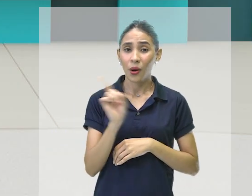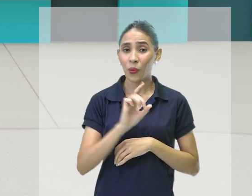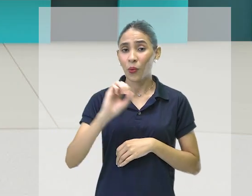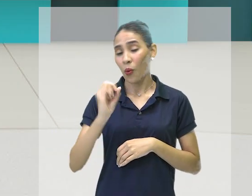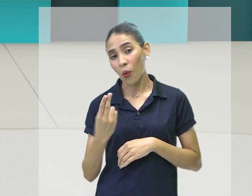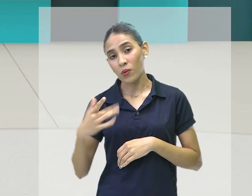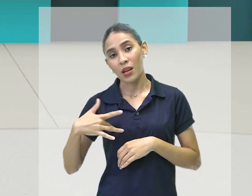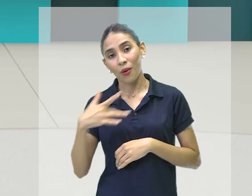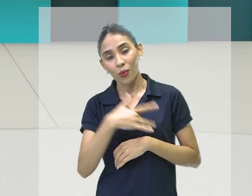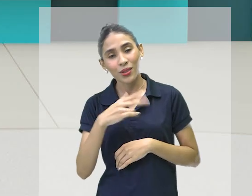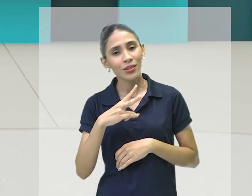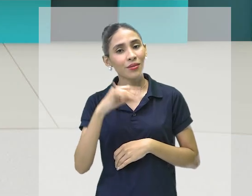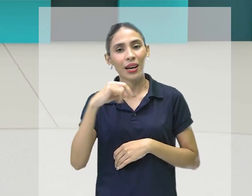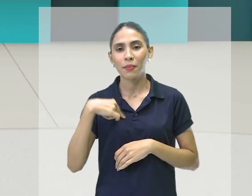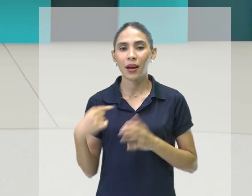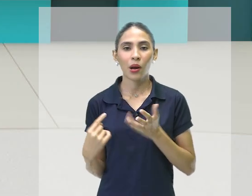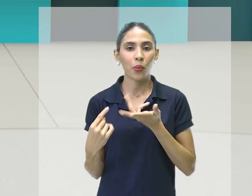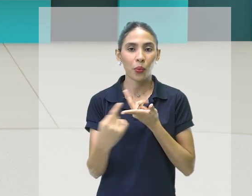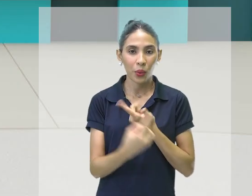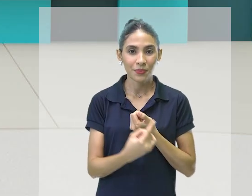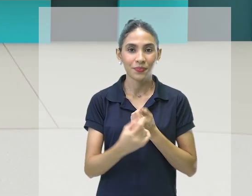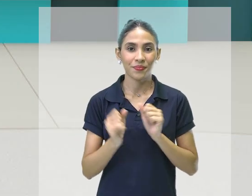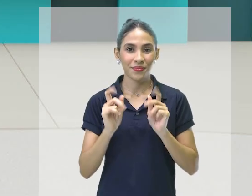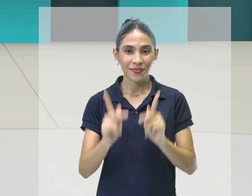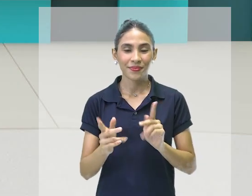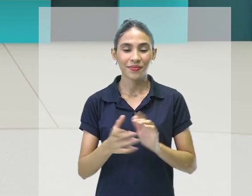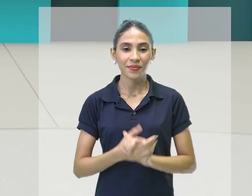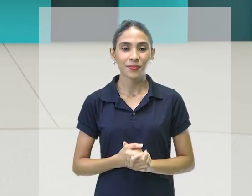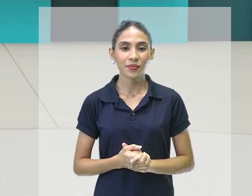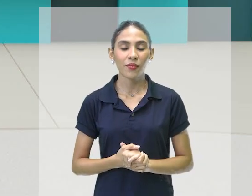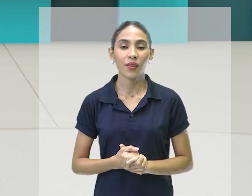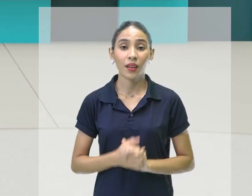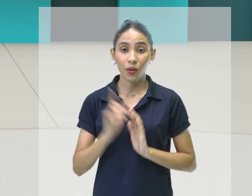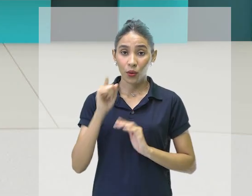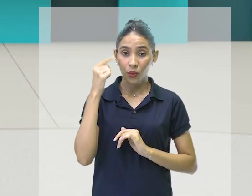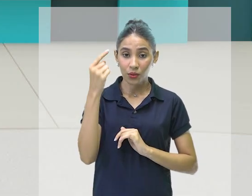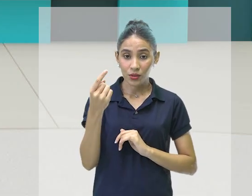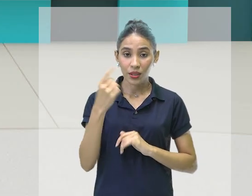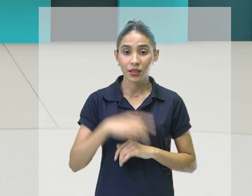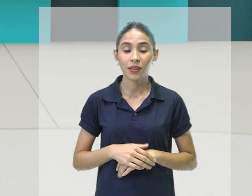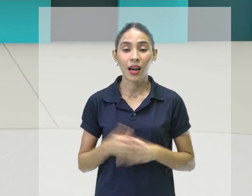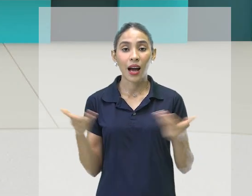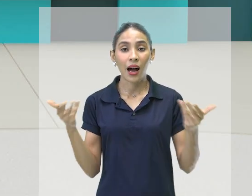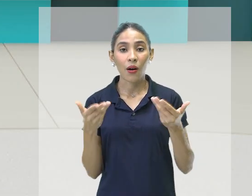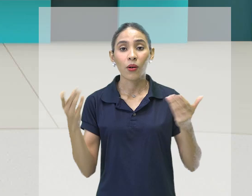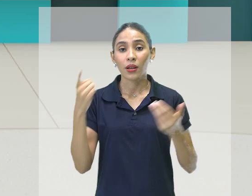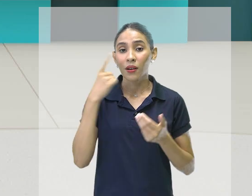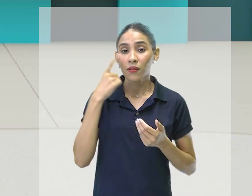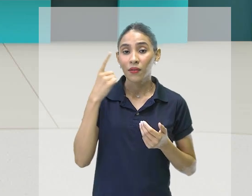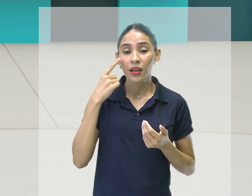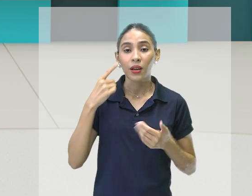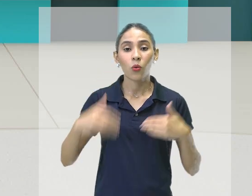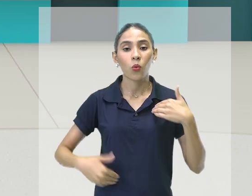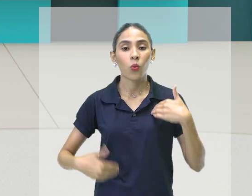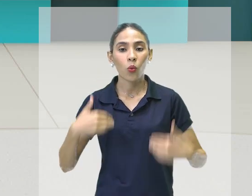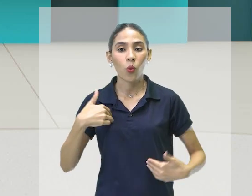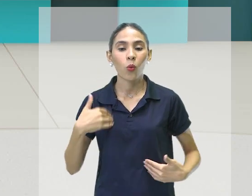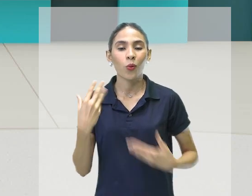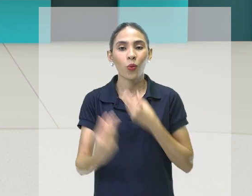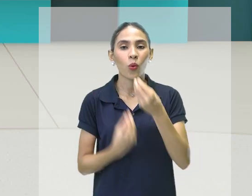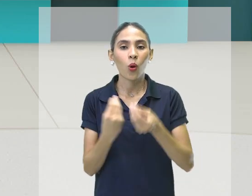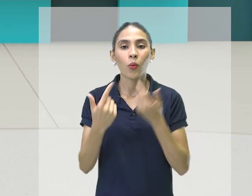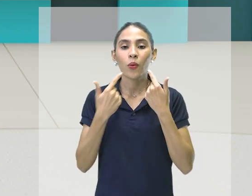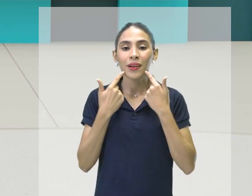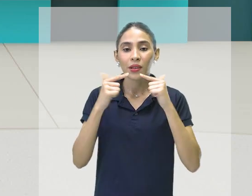ou só pela questão da saúde. Vai muito além disso, tá certo? Prosseguindo, agora nós vamos ver o nosso